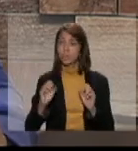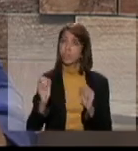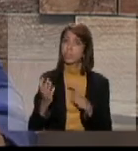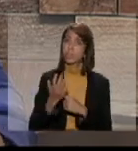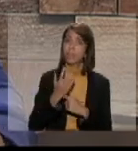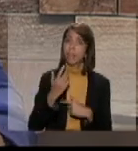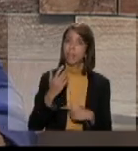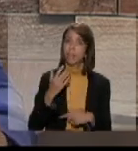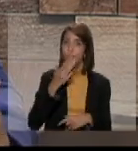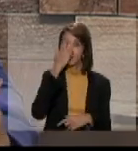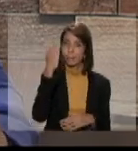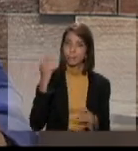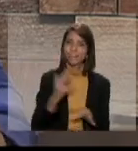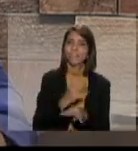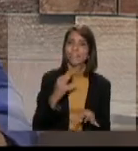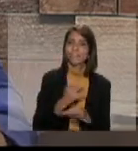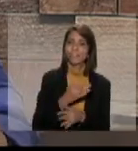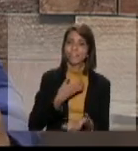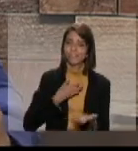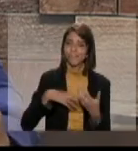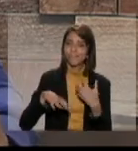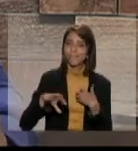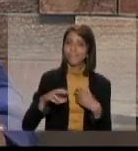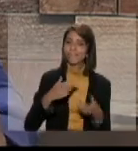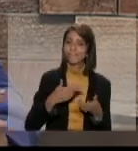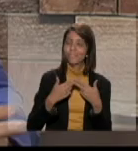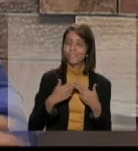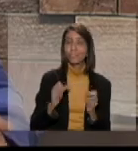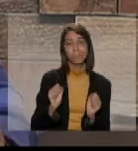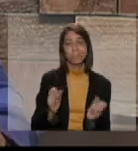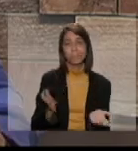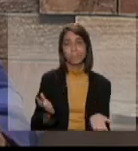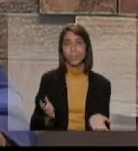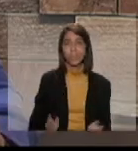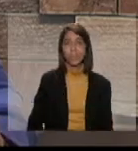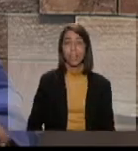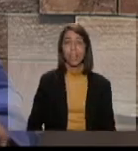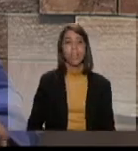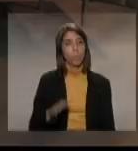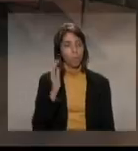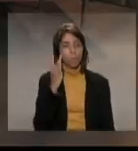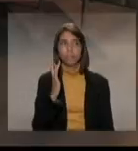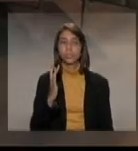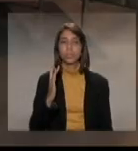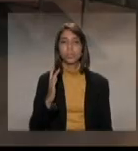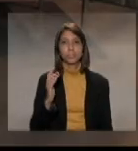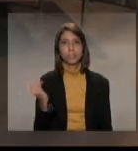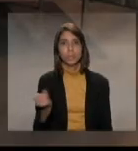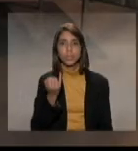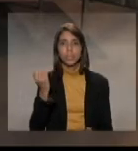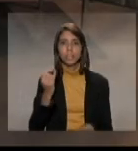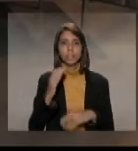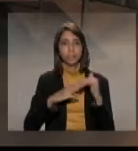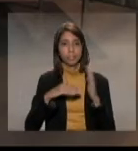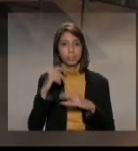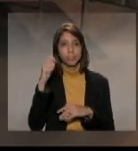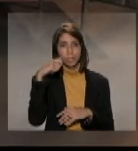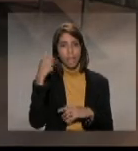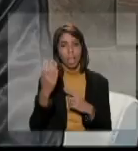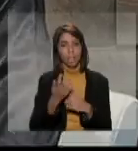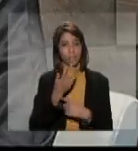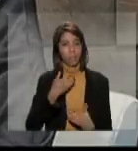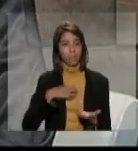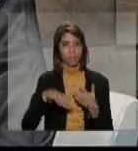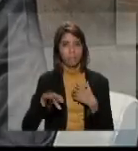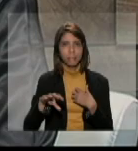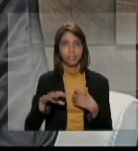pode também não mas pode tornar a pessoa mais tolerante mais simpática né eu acho que com certeza é acho que esse é o grande lance